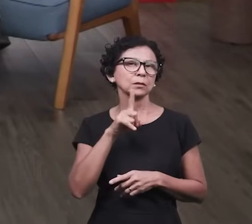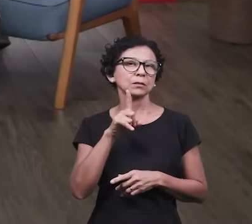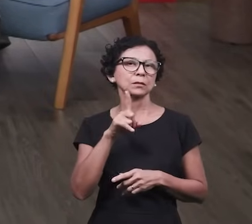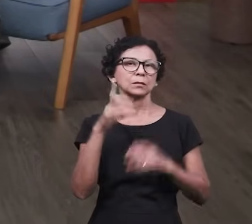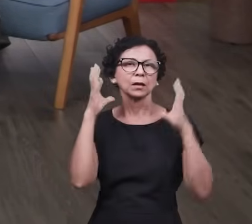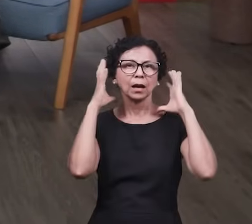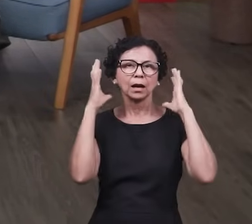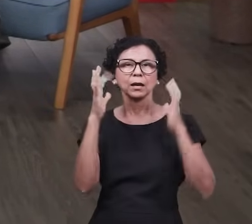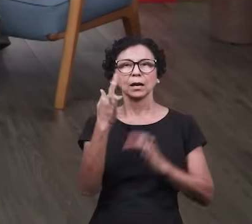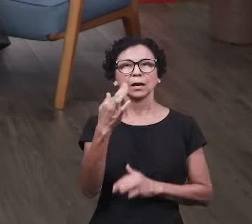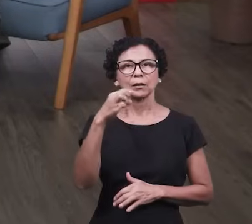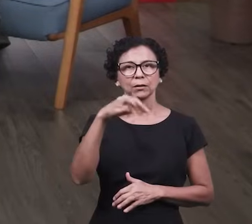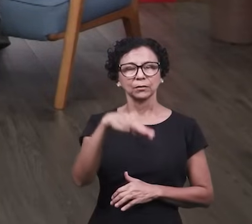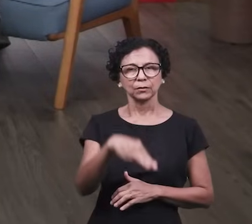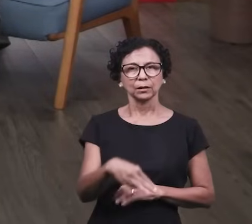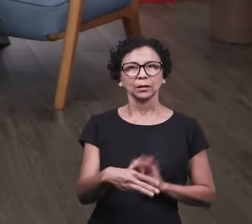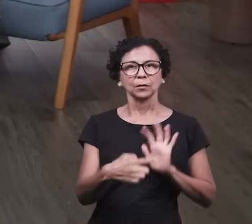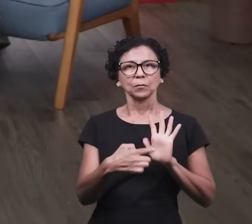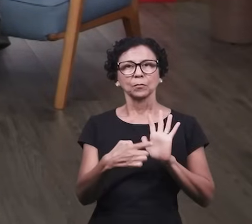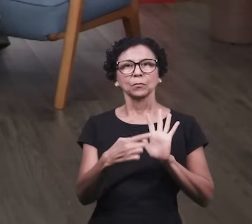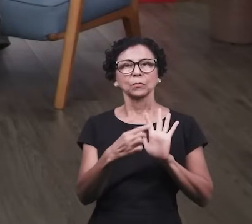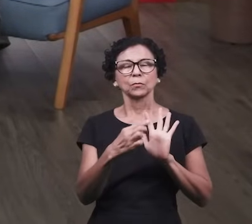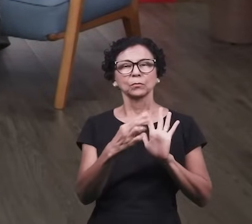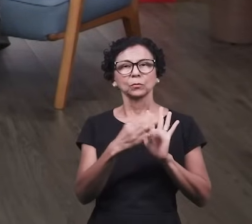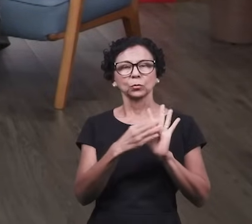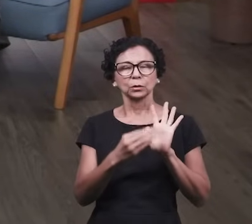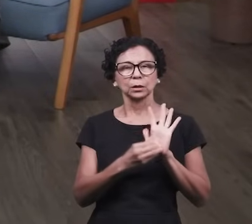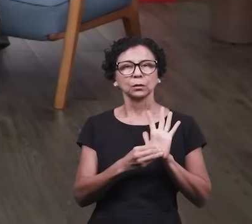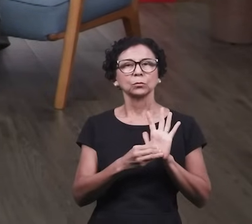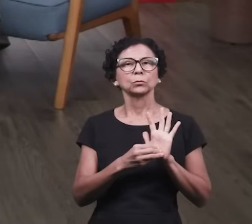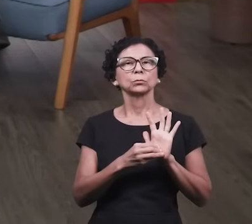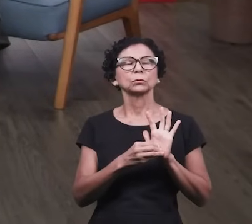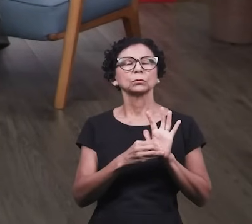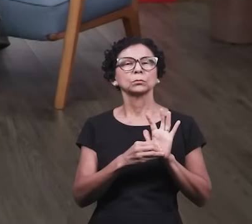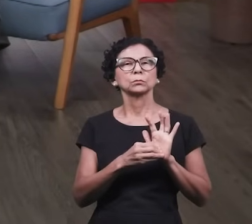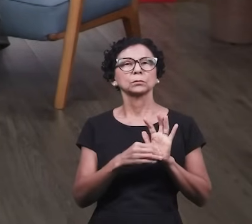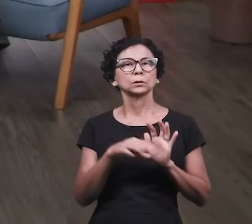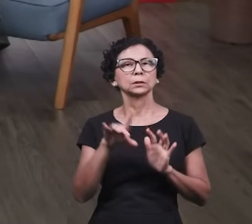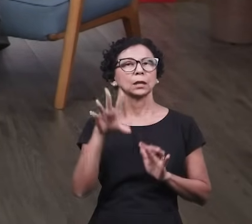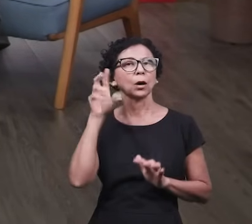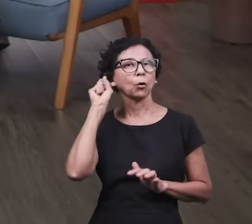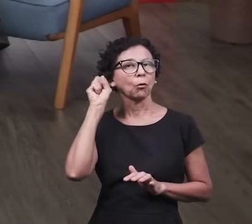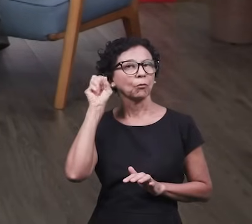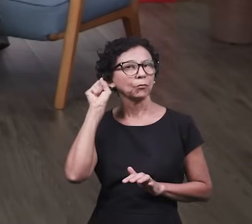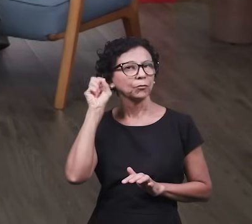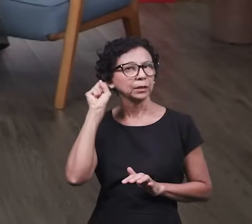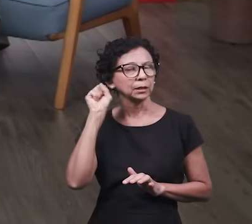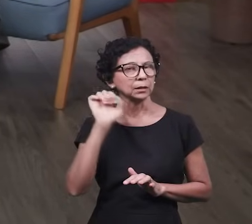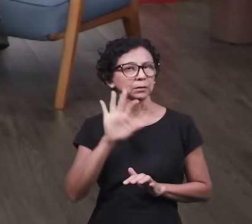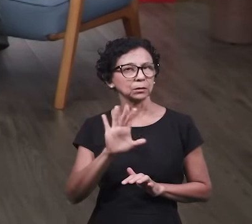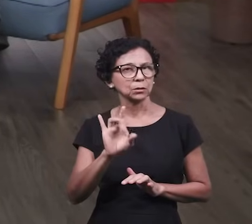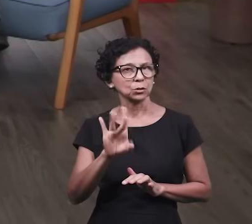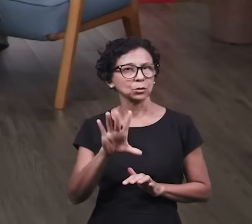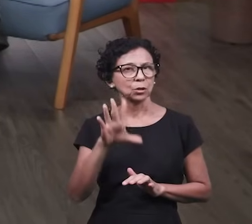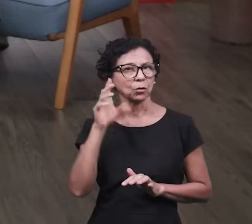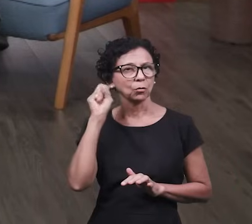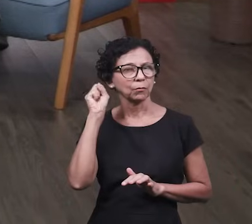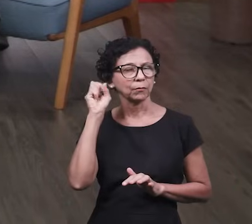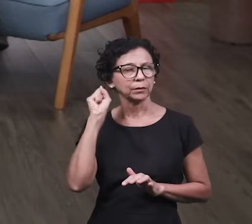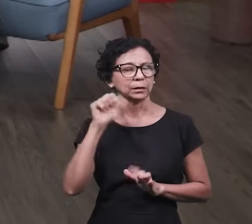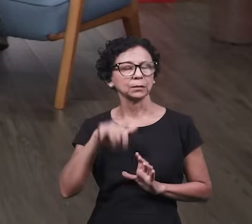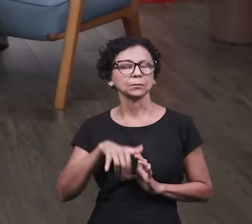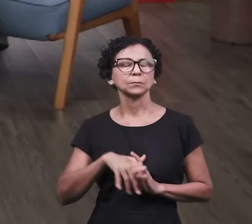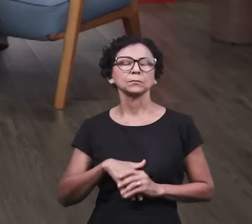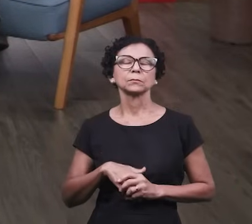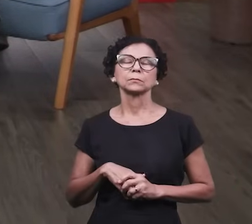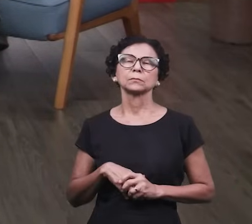rádio FM que toca esse conteúdo. Claro, se você está ouvindo, você não está tendo a condição de ter acesso ao QR Code, que é